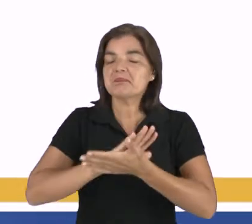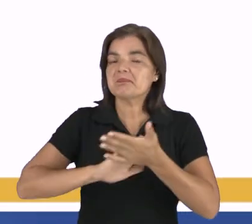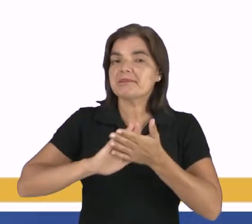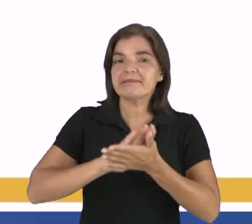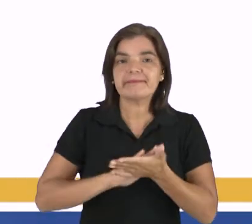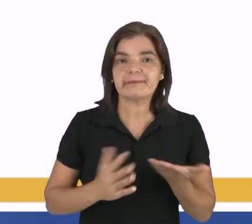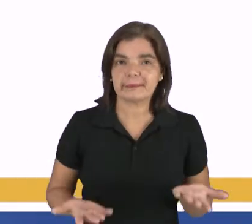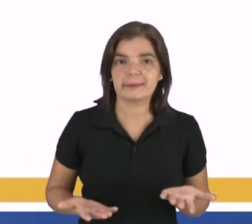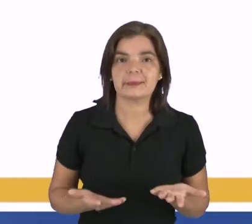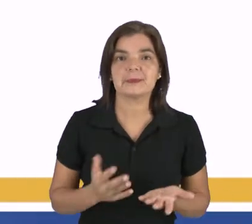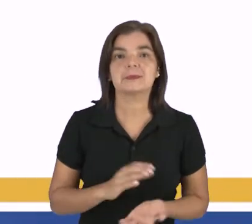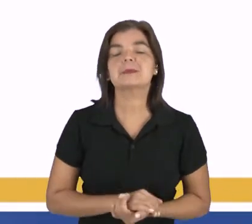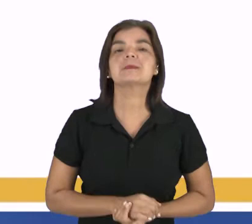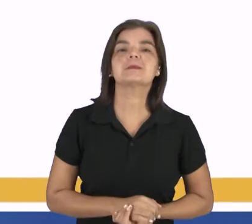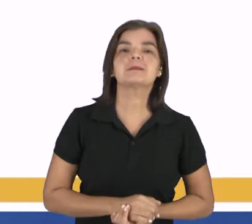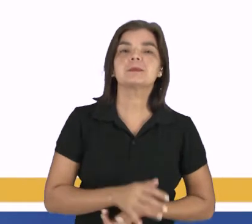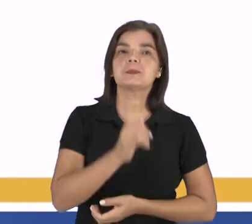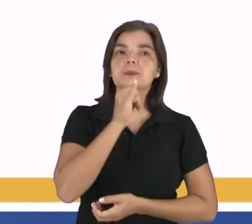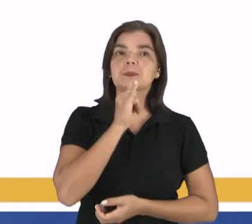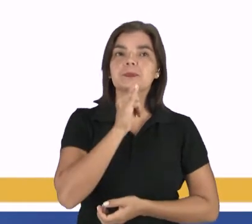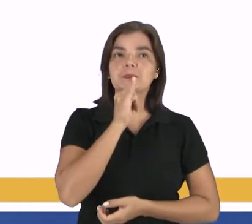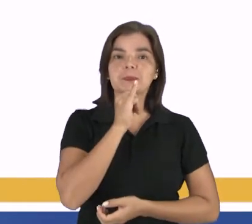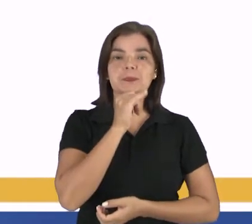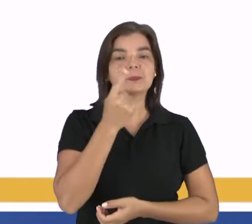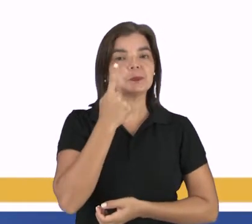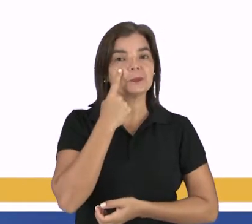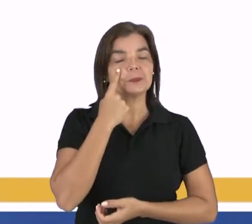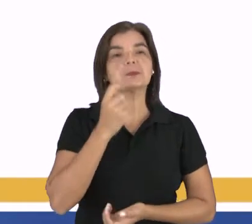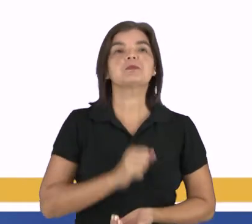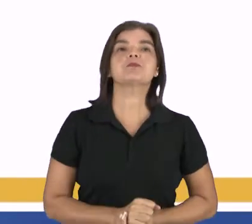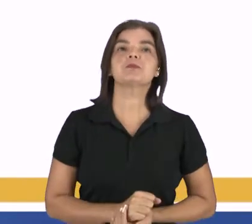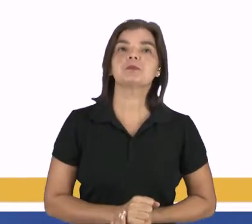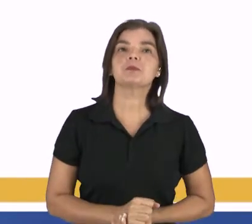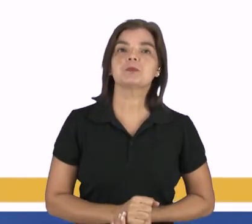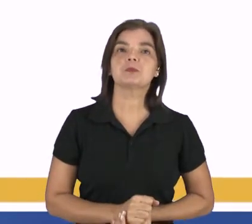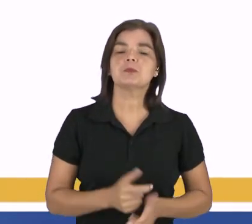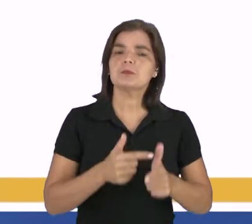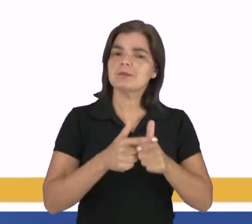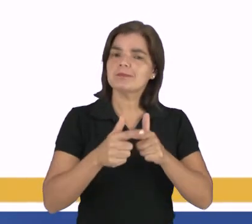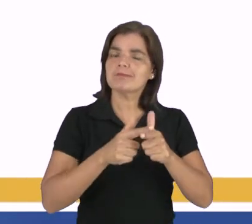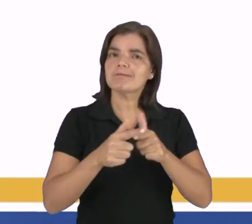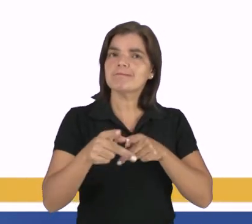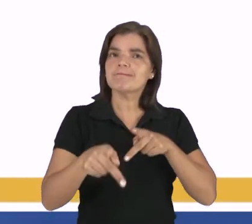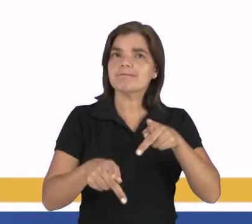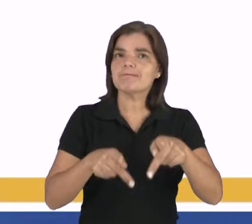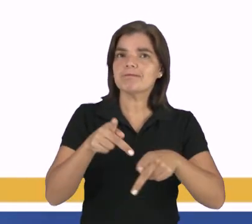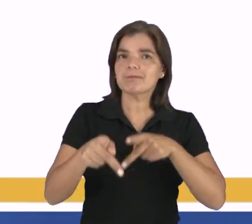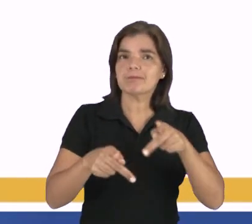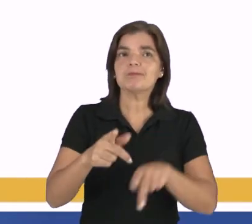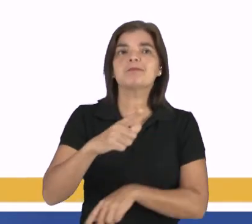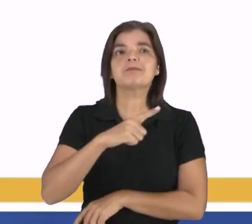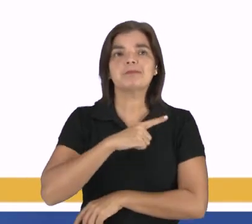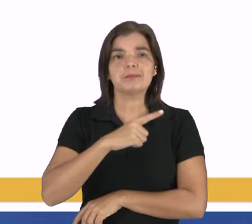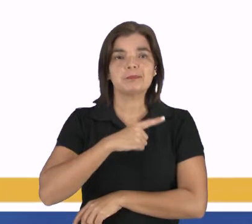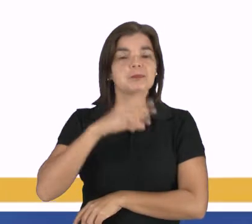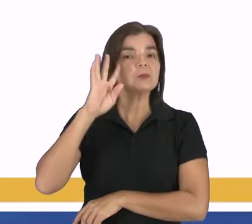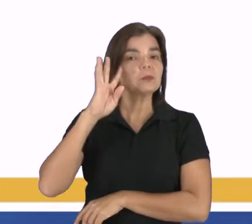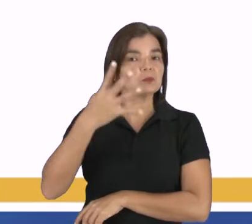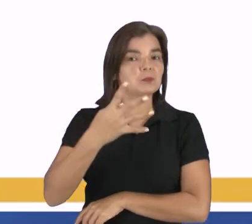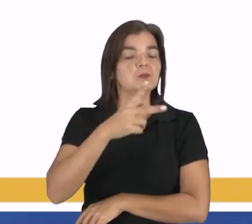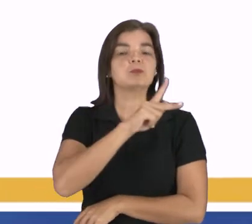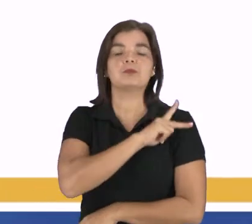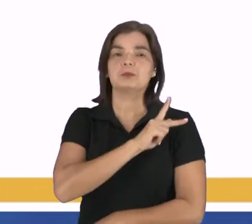nenhuma coerência. Exemplo, veja aqui comigo. Os problemas de um povo têm de